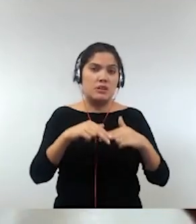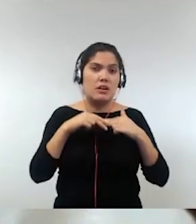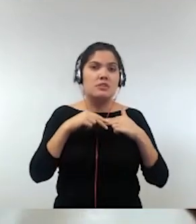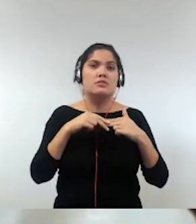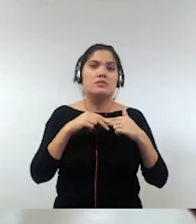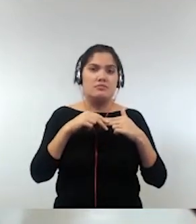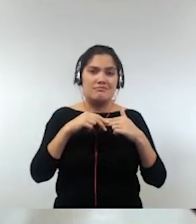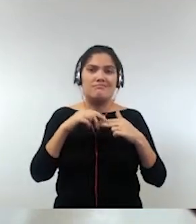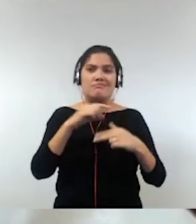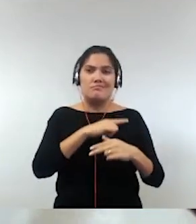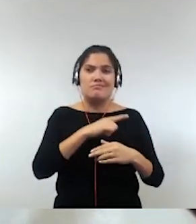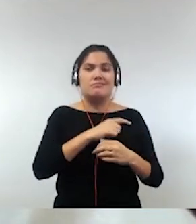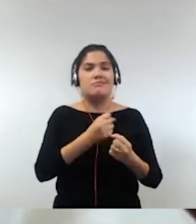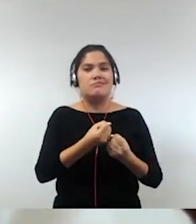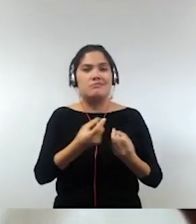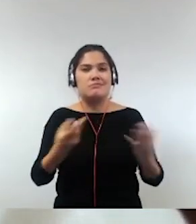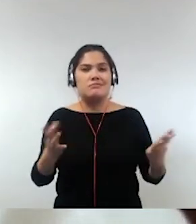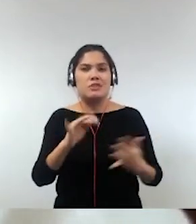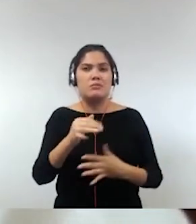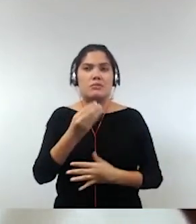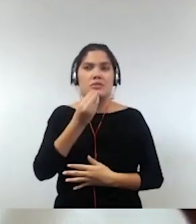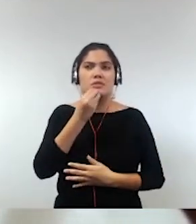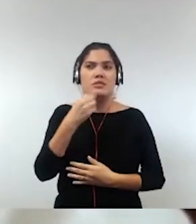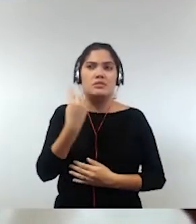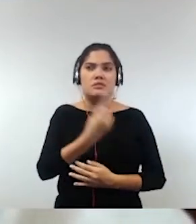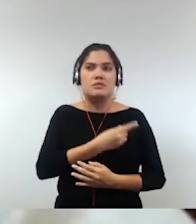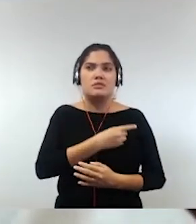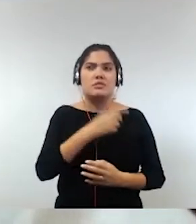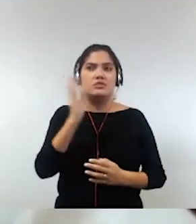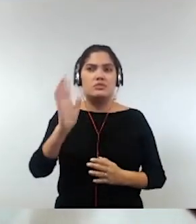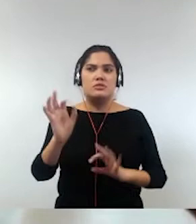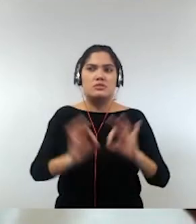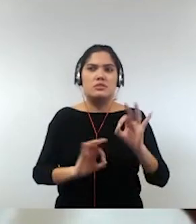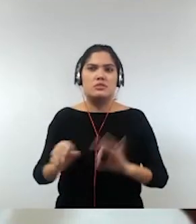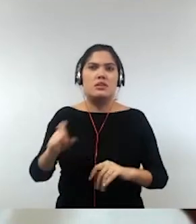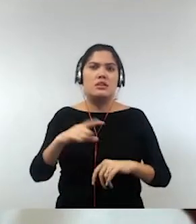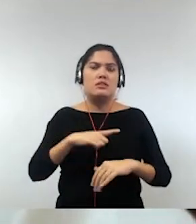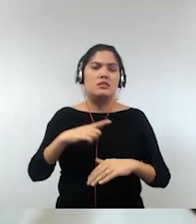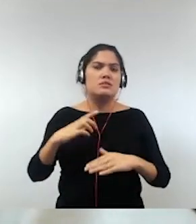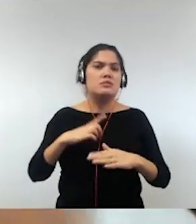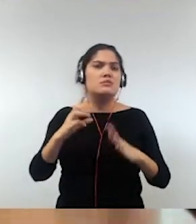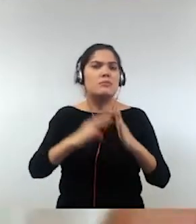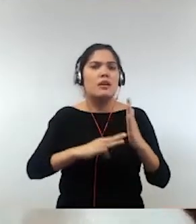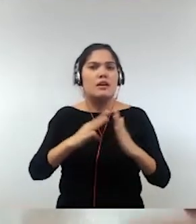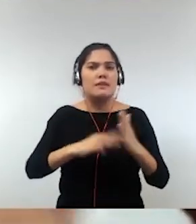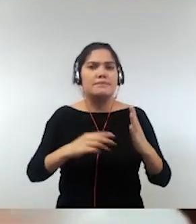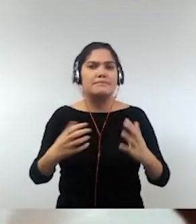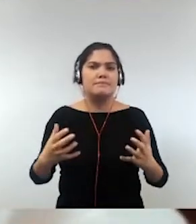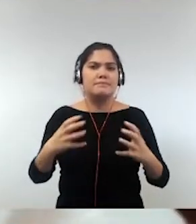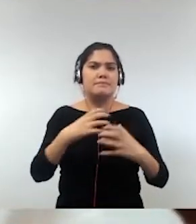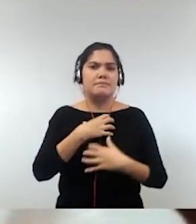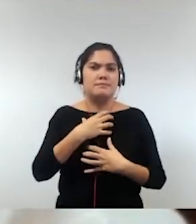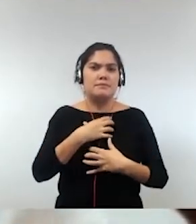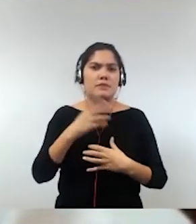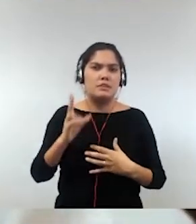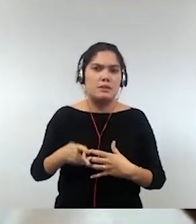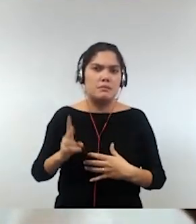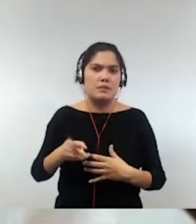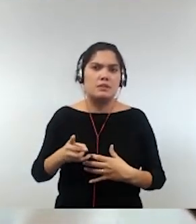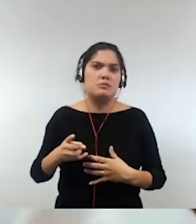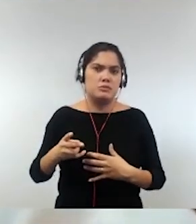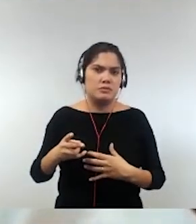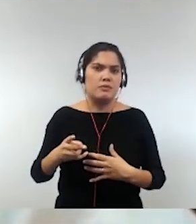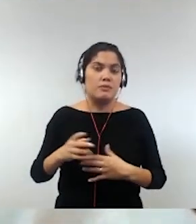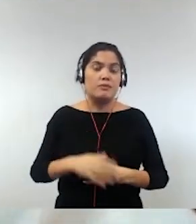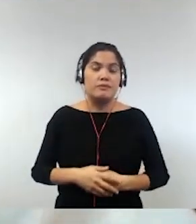é uma grande oportunidade para a abordagem, como eu já disse, desses métodos consensuais e para incentivo dessa cultura de